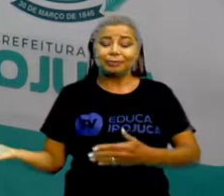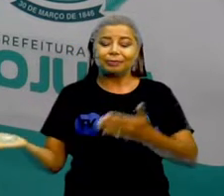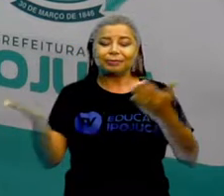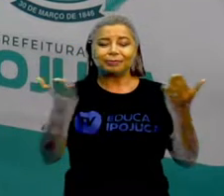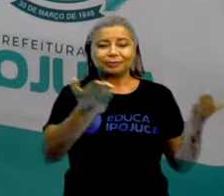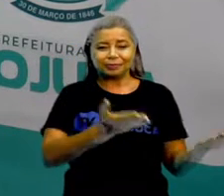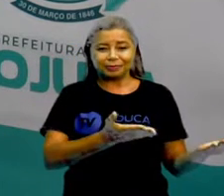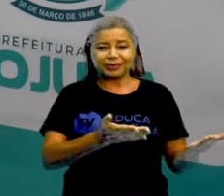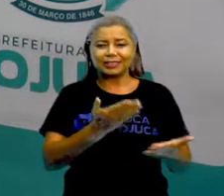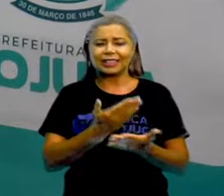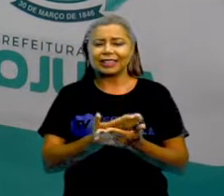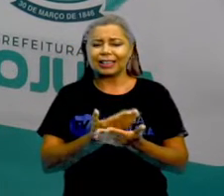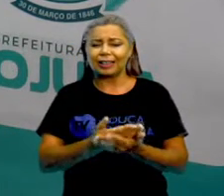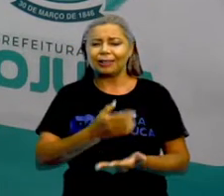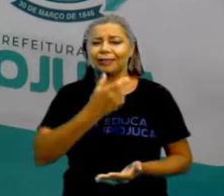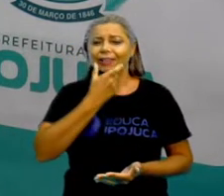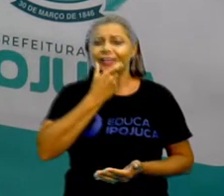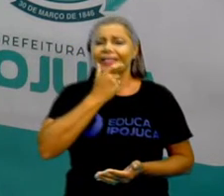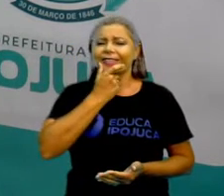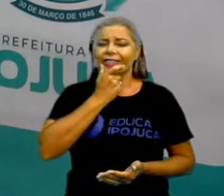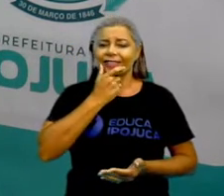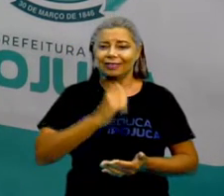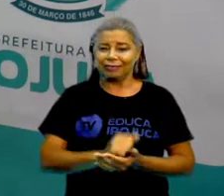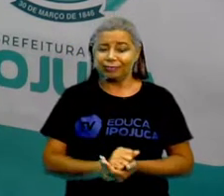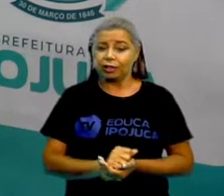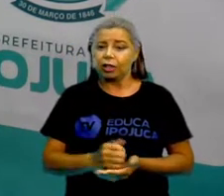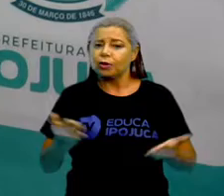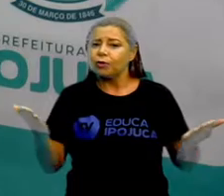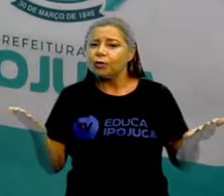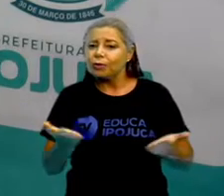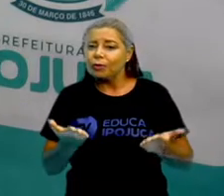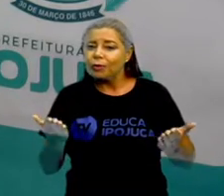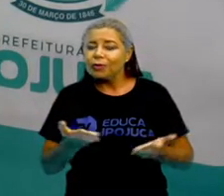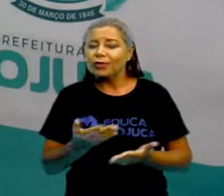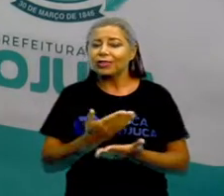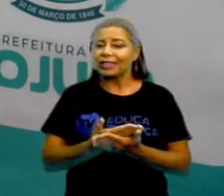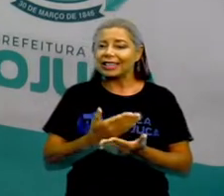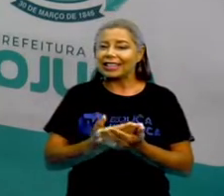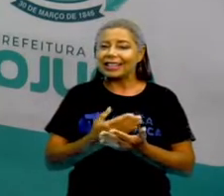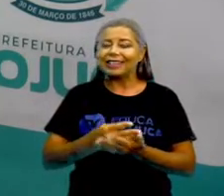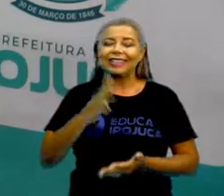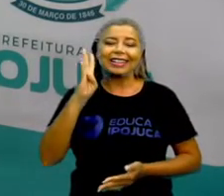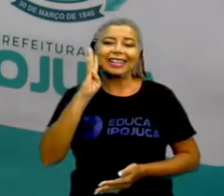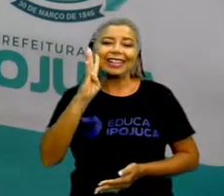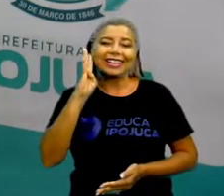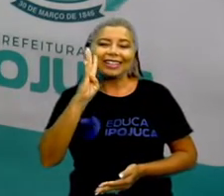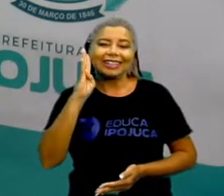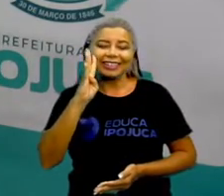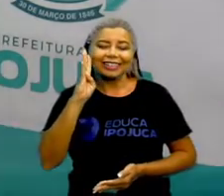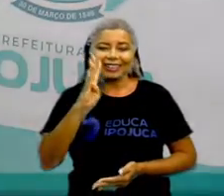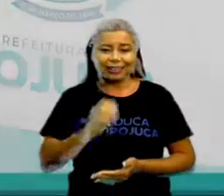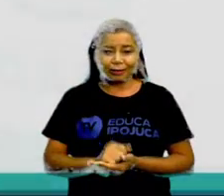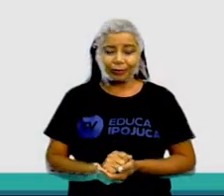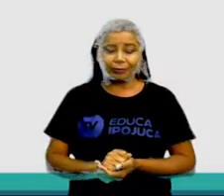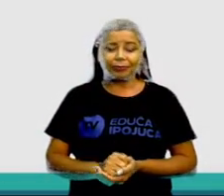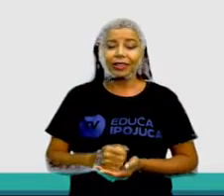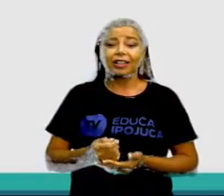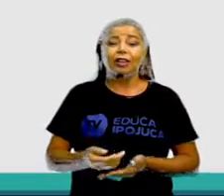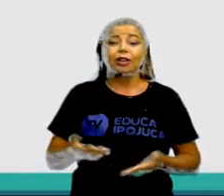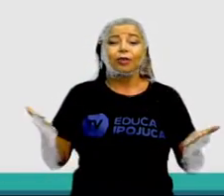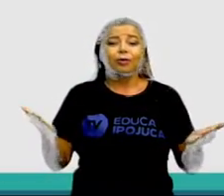inglesa. Welcome! Hoje o nosso conteúdo vai ser bem legal e divertido, certo? Porque nós vamos aprender